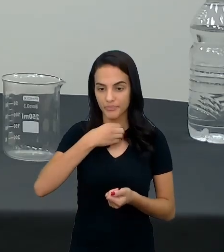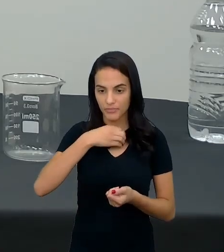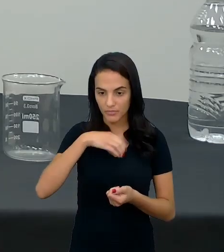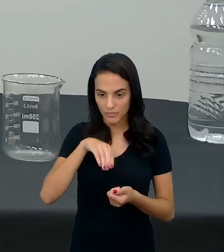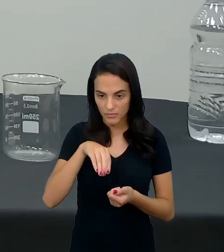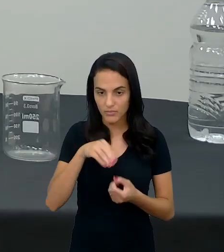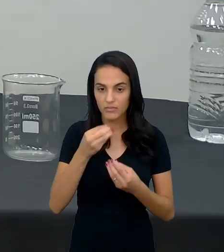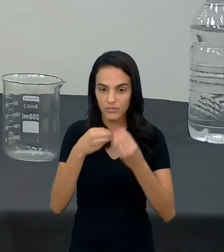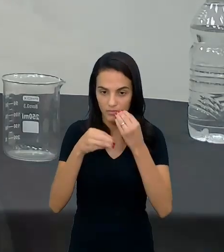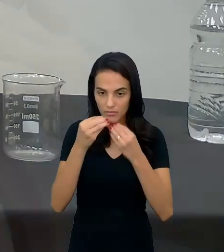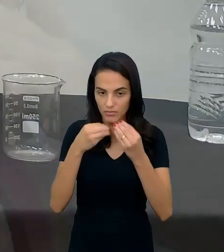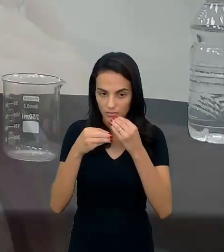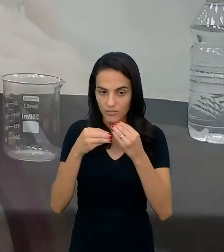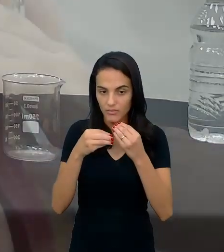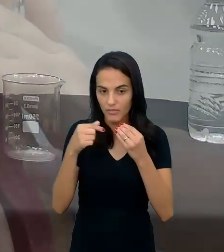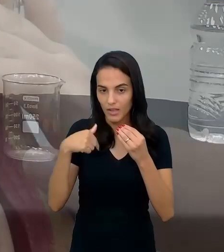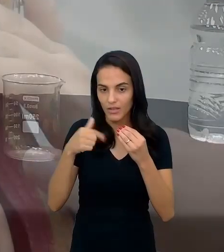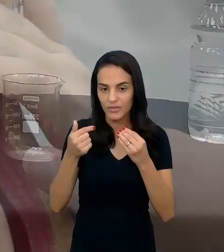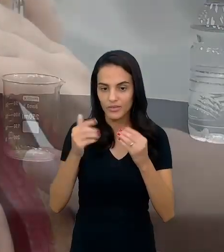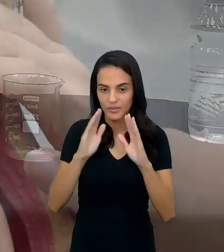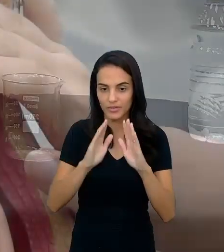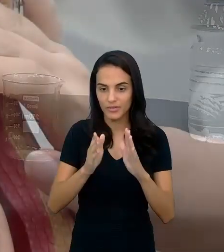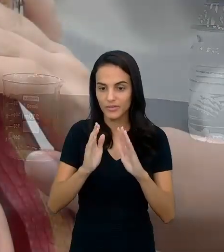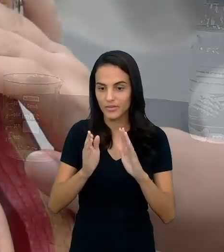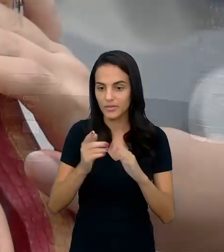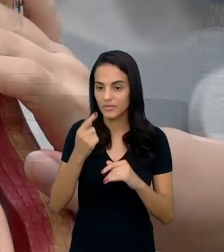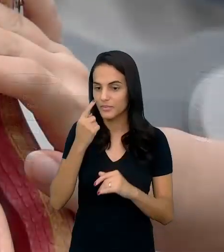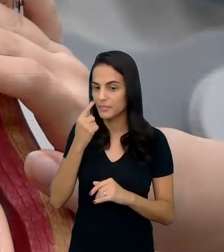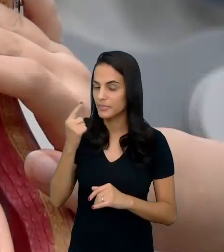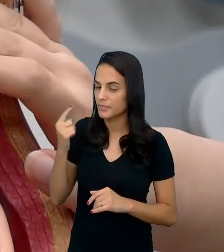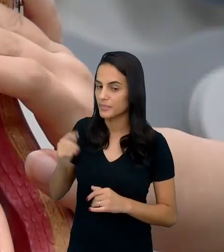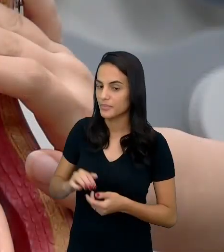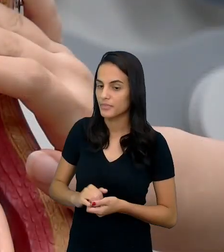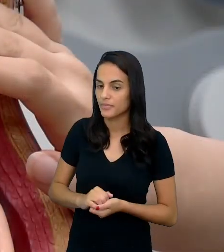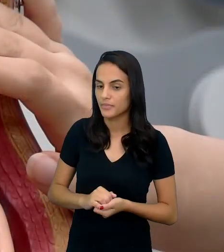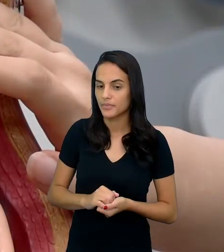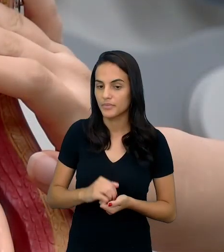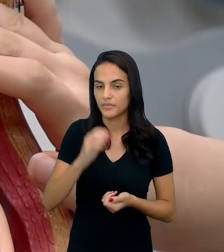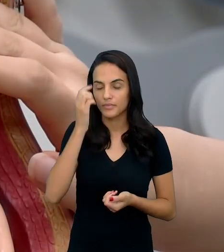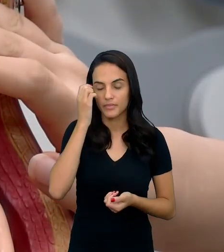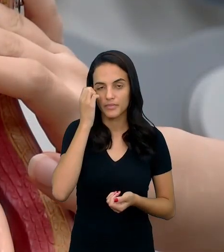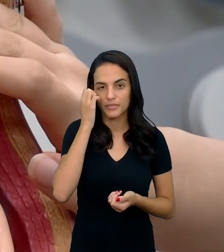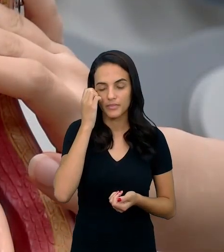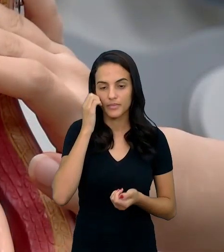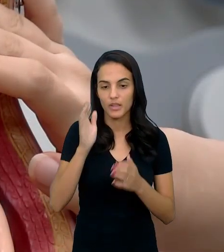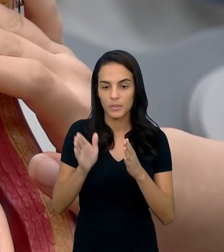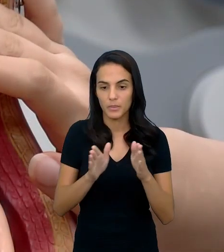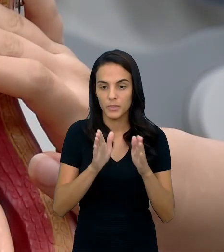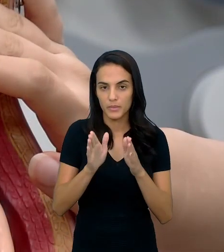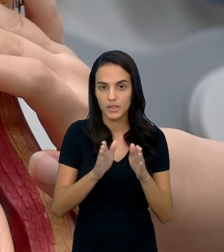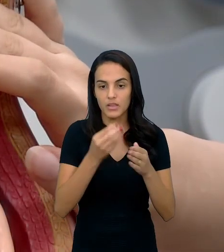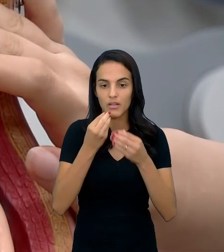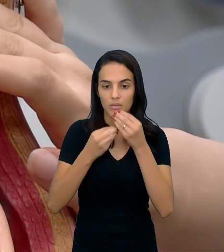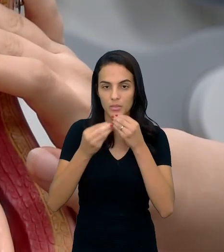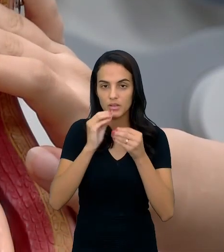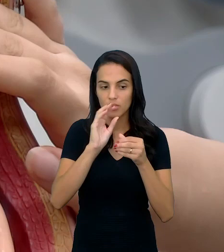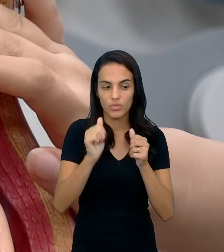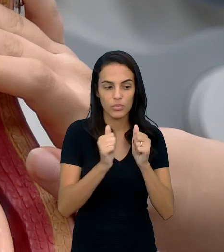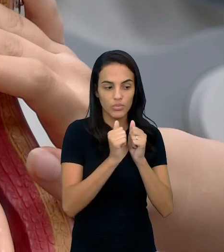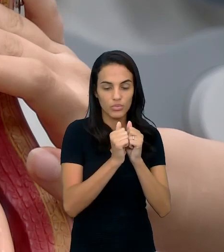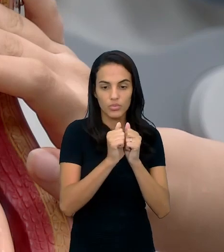aí ele chegou, olha só, aqui no nosso estômago, né? Então, aqui no nosso estômago, ele processou lá os alimentos junto